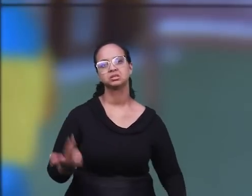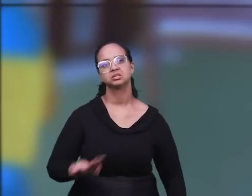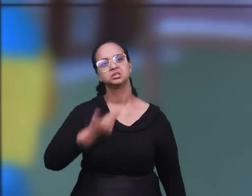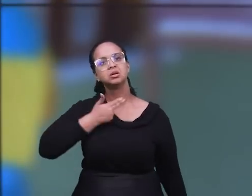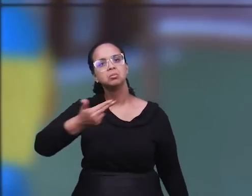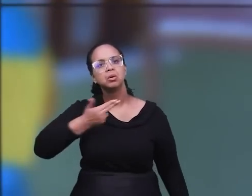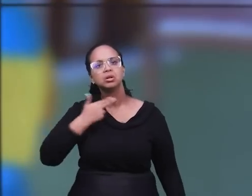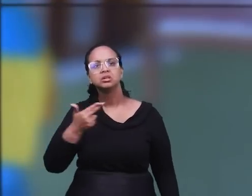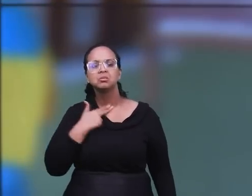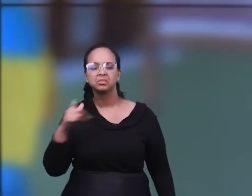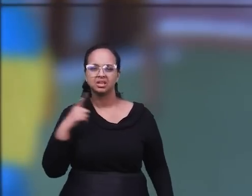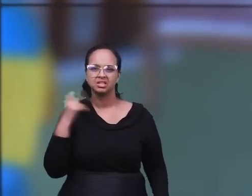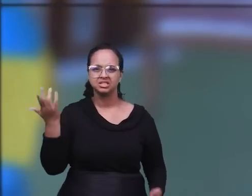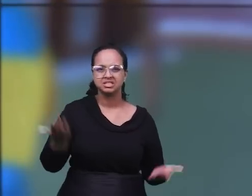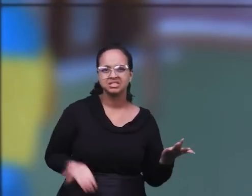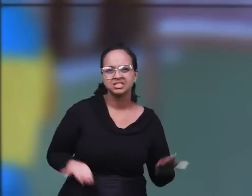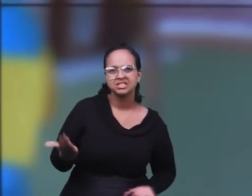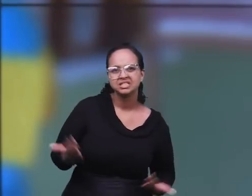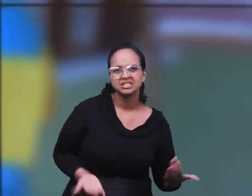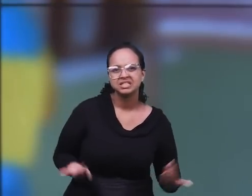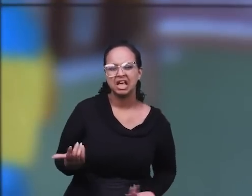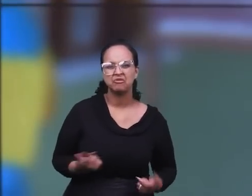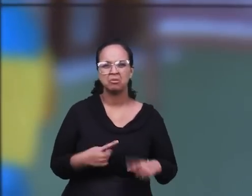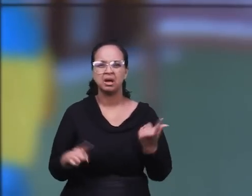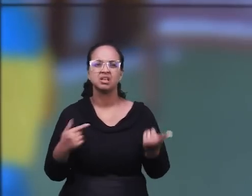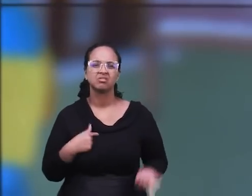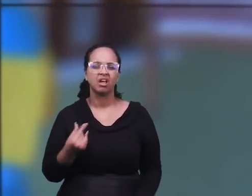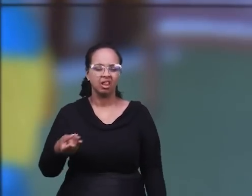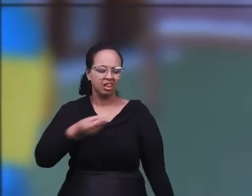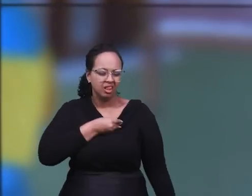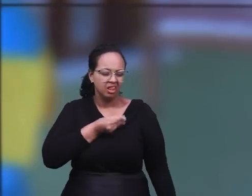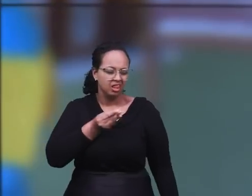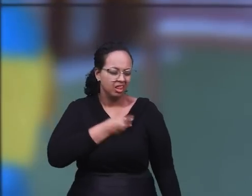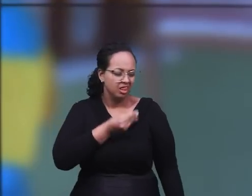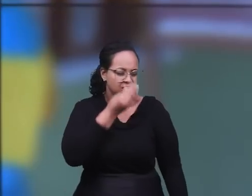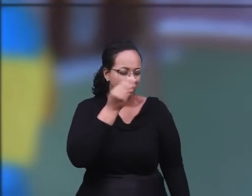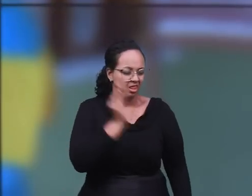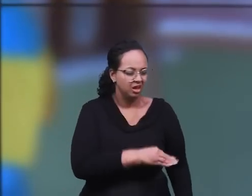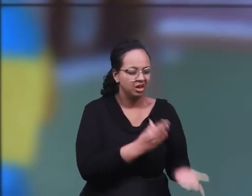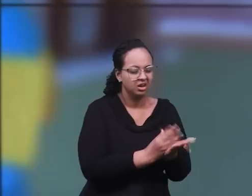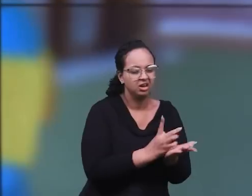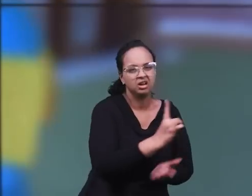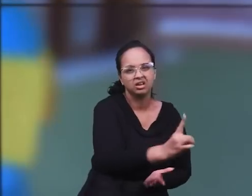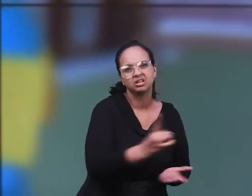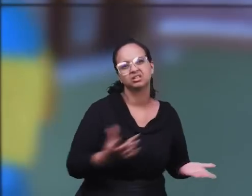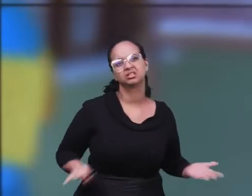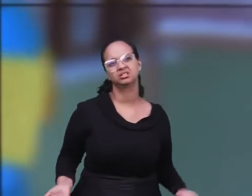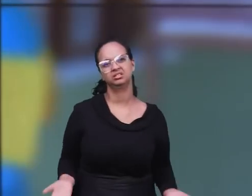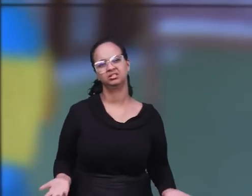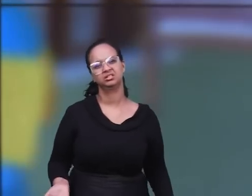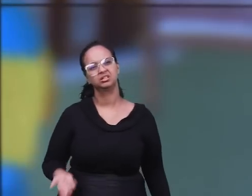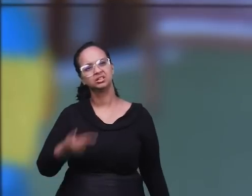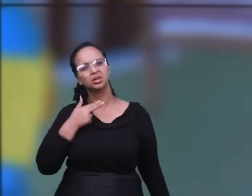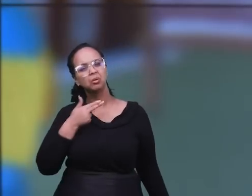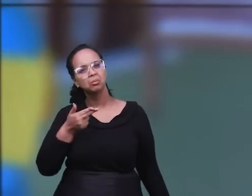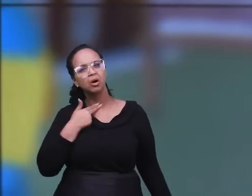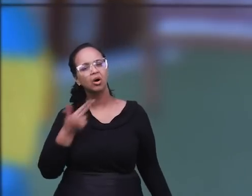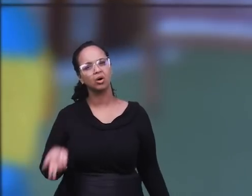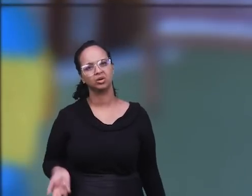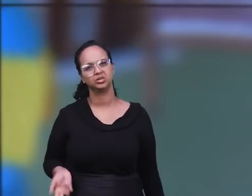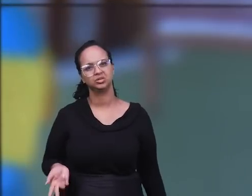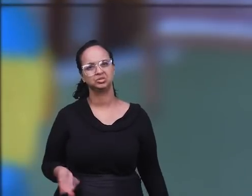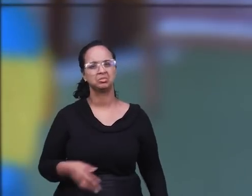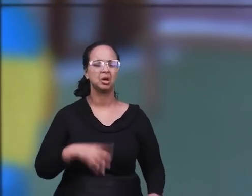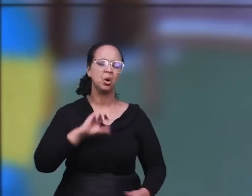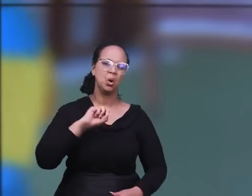podemos dizer que somos servos do Senhor e não praticarmos a palavra de Deus, sermos filhos desobedientes,